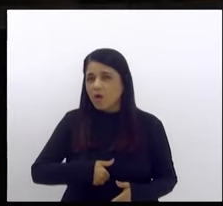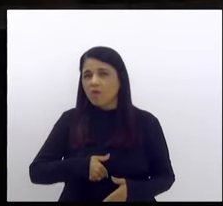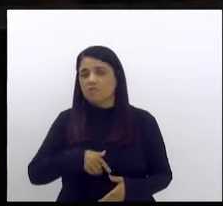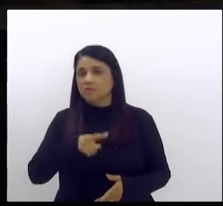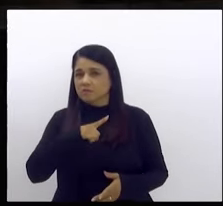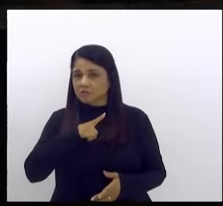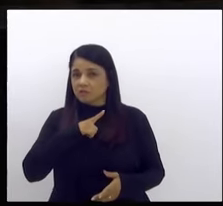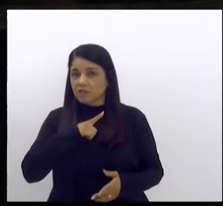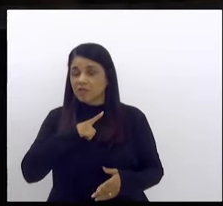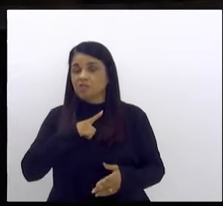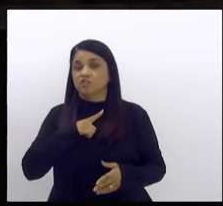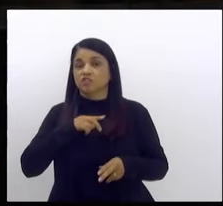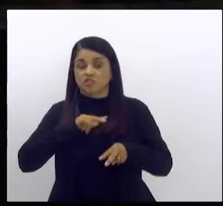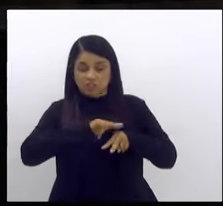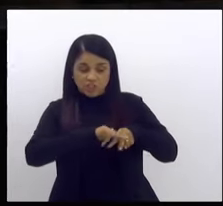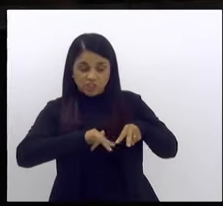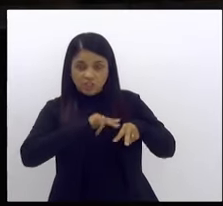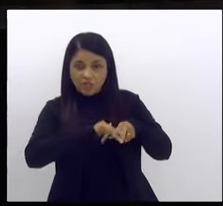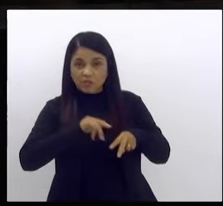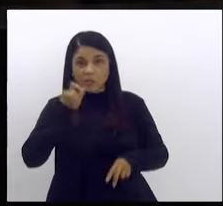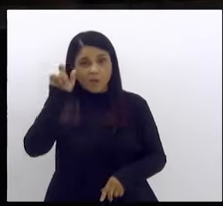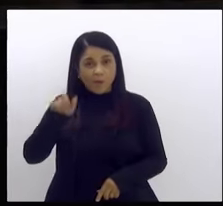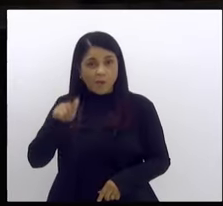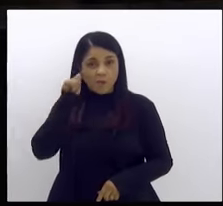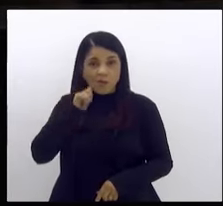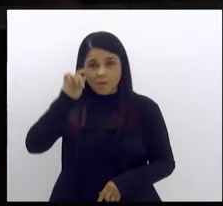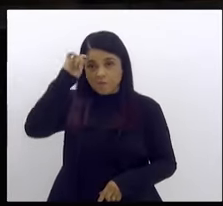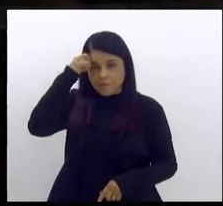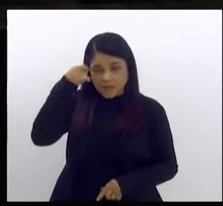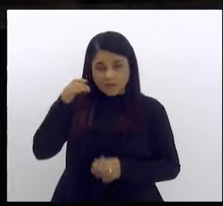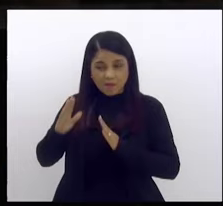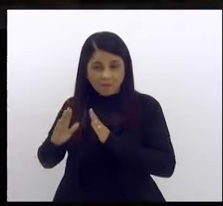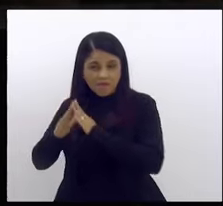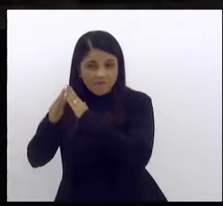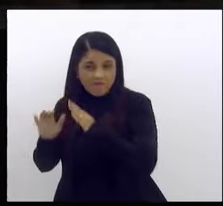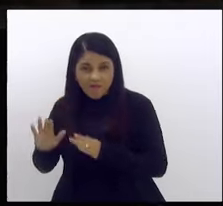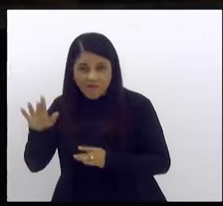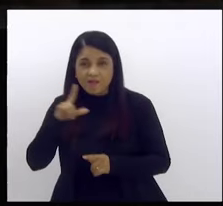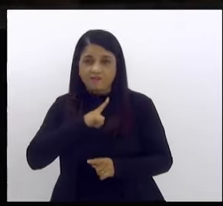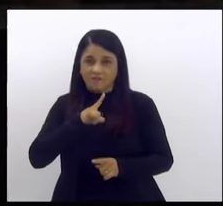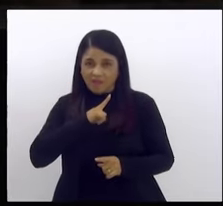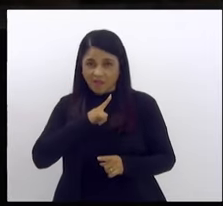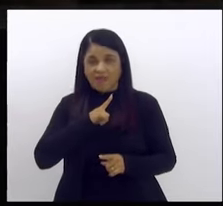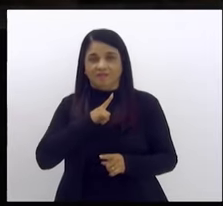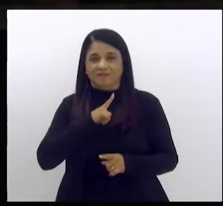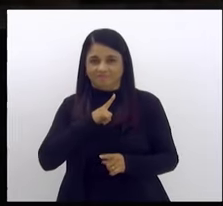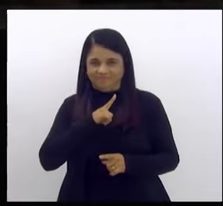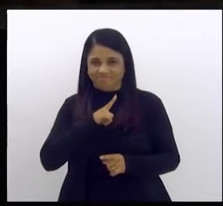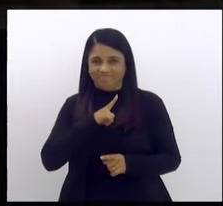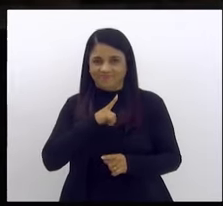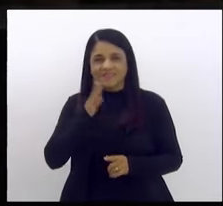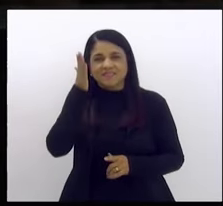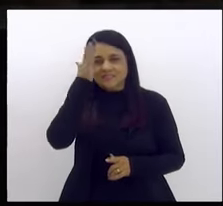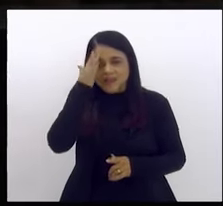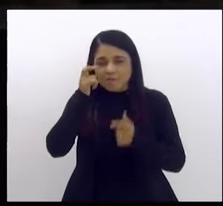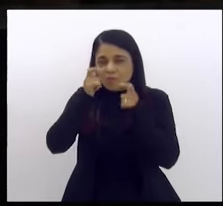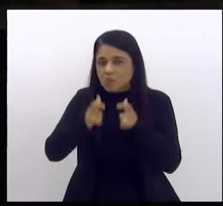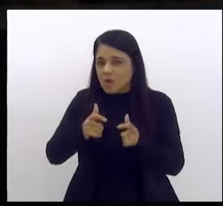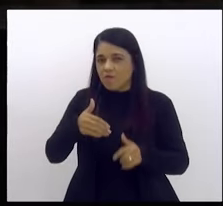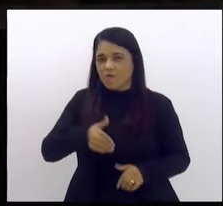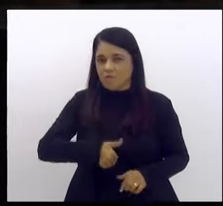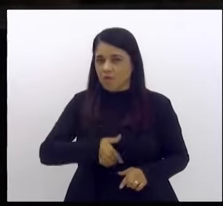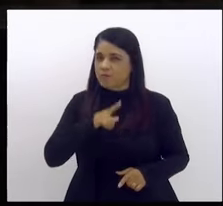mulher preta e ela tem território. É a favela, é a periferia, são os interiores. Então, a gente sabe onde está a fome, mas